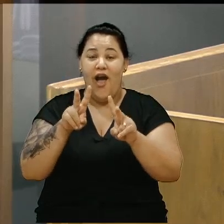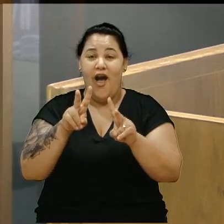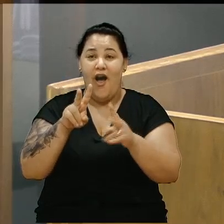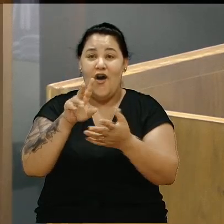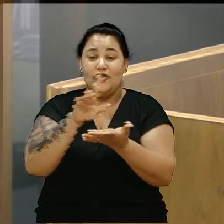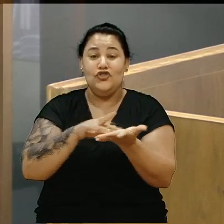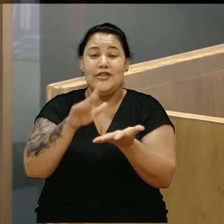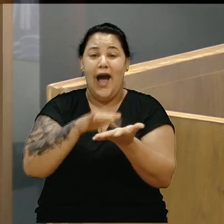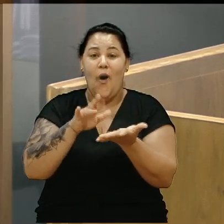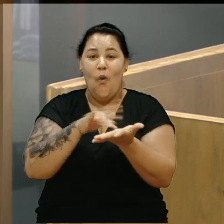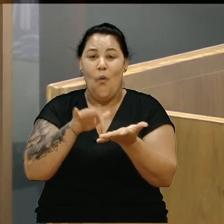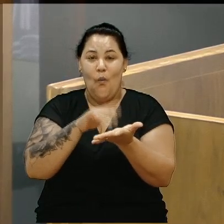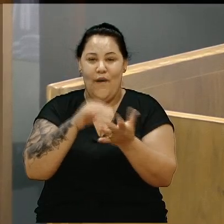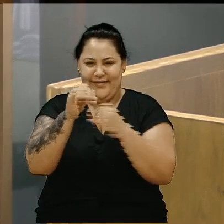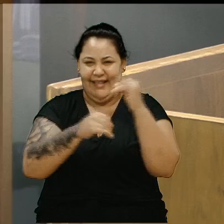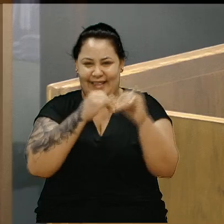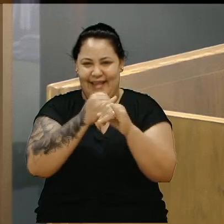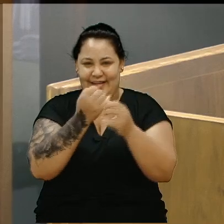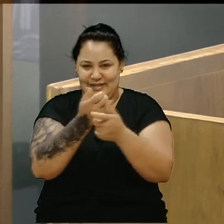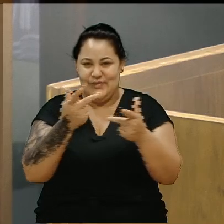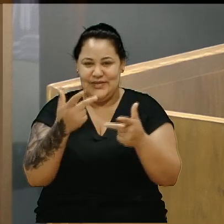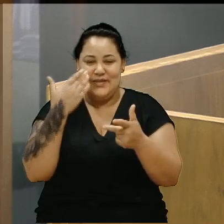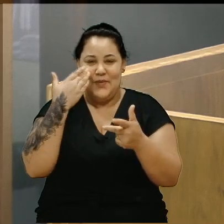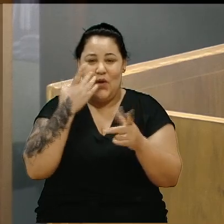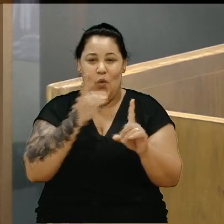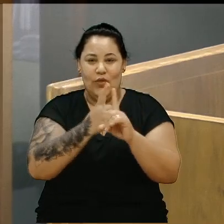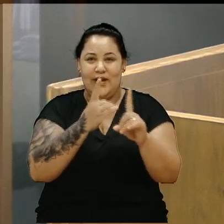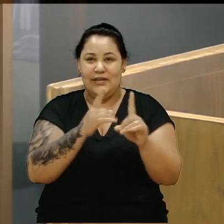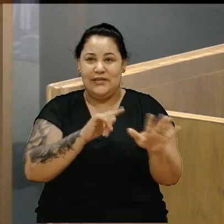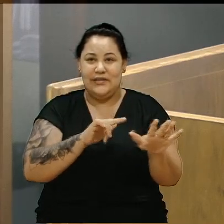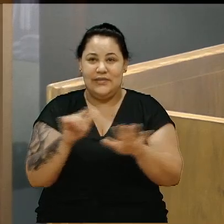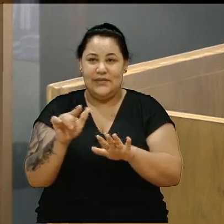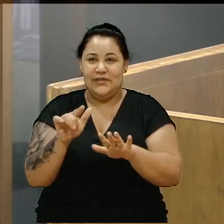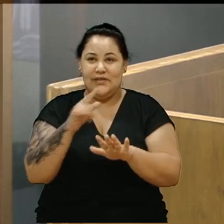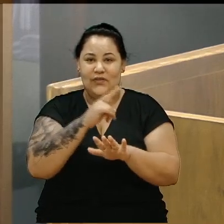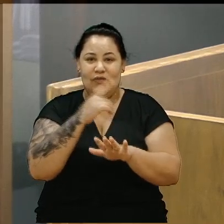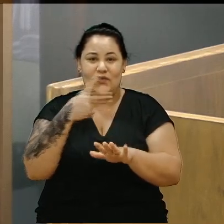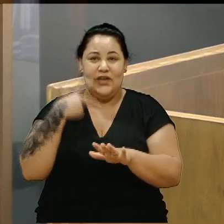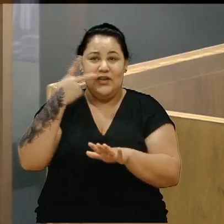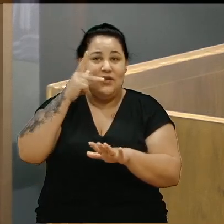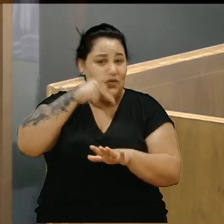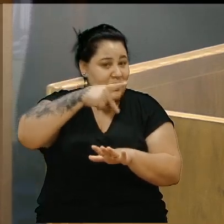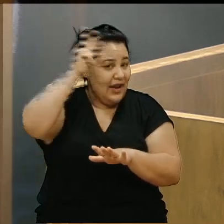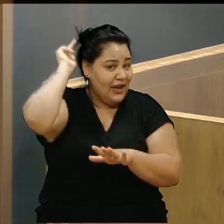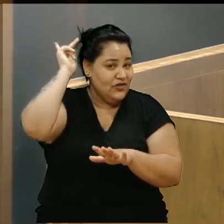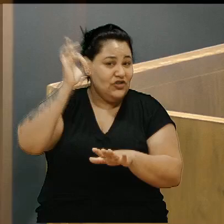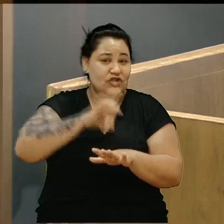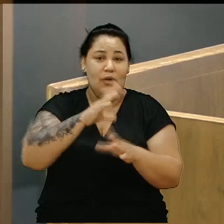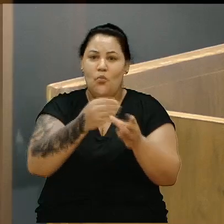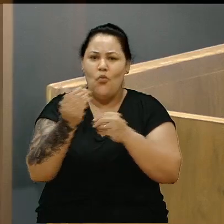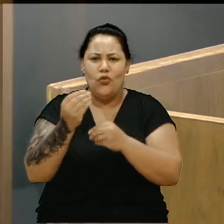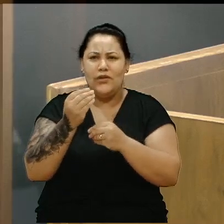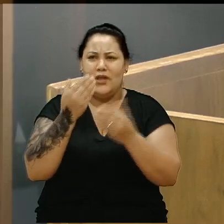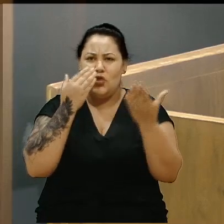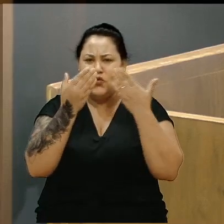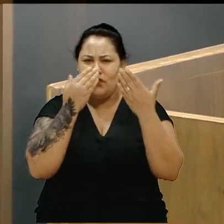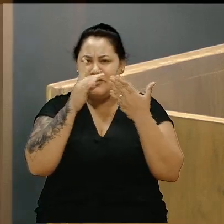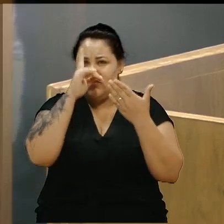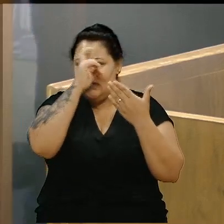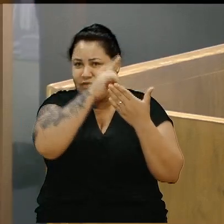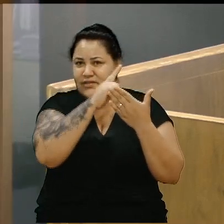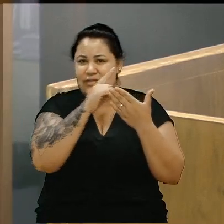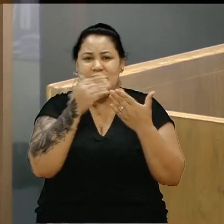encontrado, na semana das eleições, o vereador Iago Morandi, que estava com muita dúvida, com dificuldade, ele não sabia